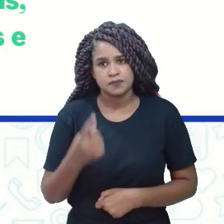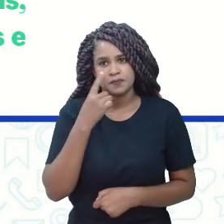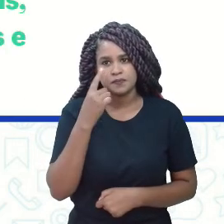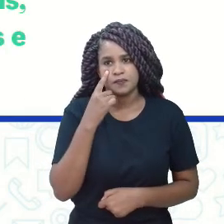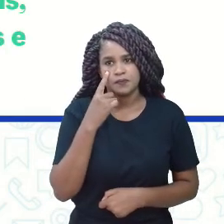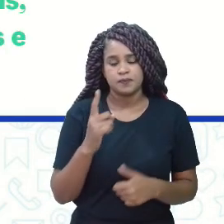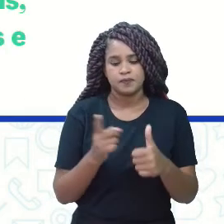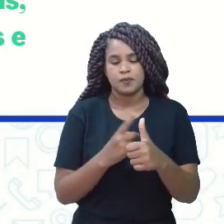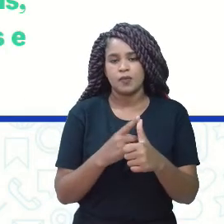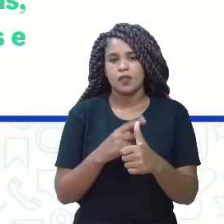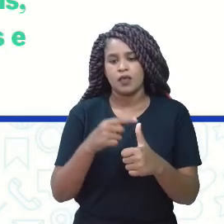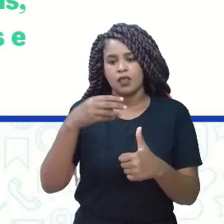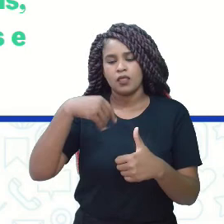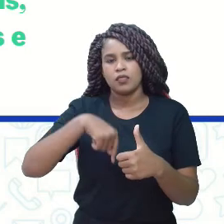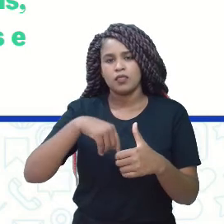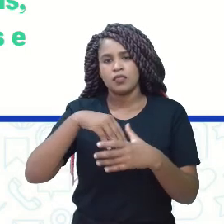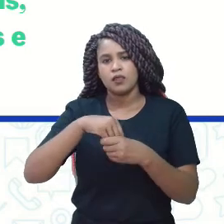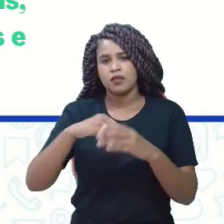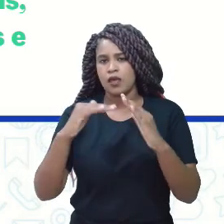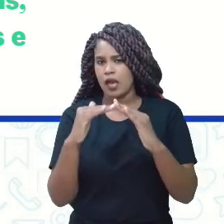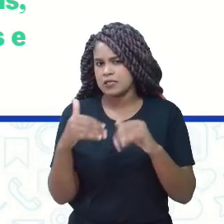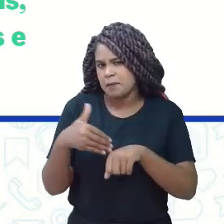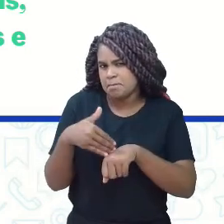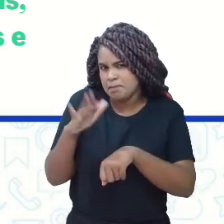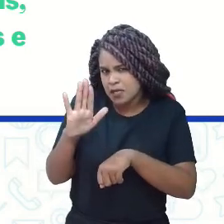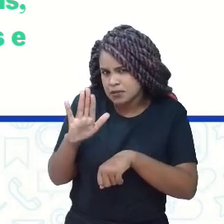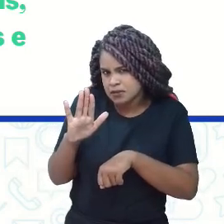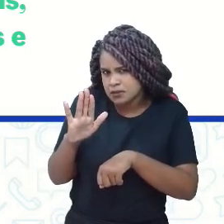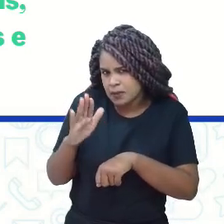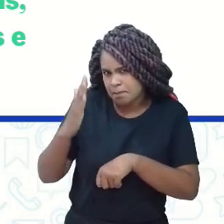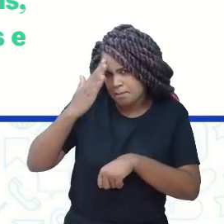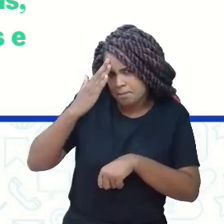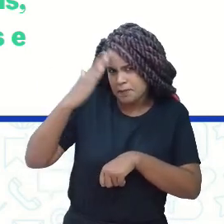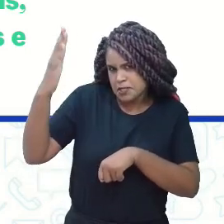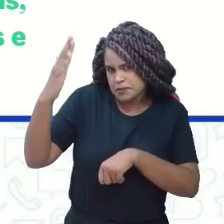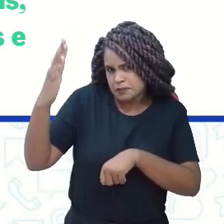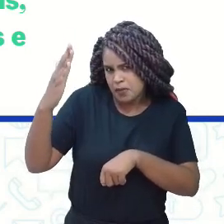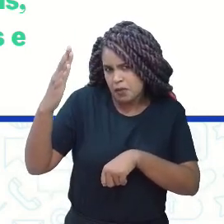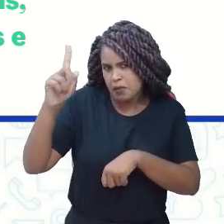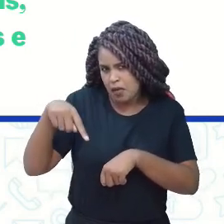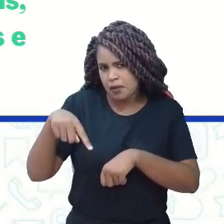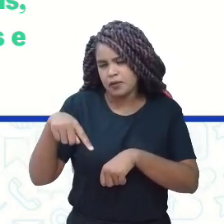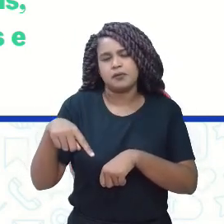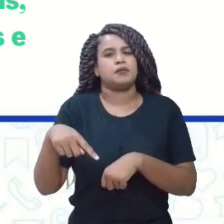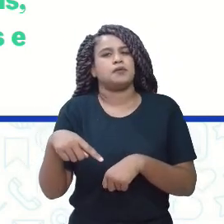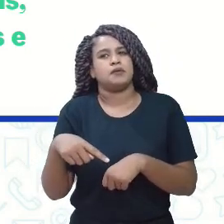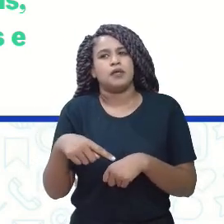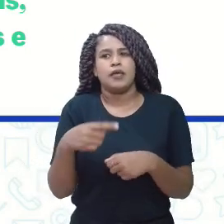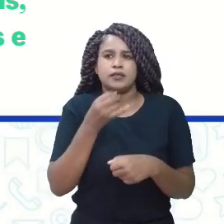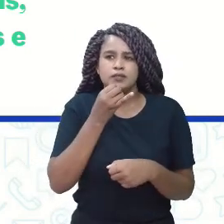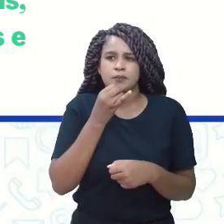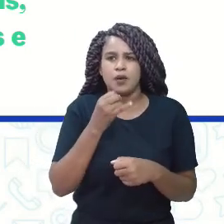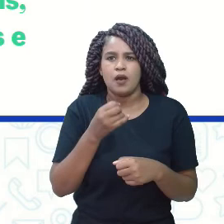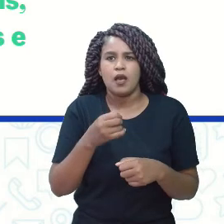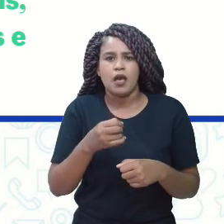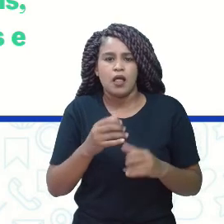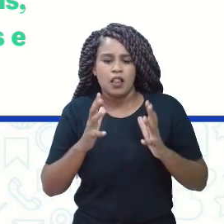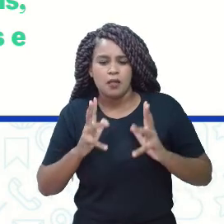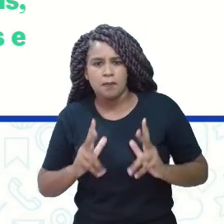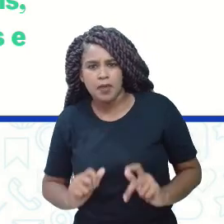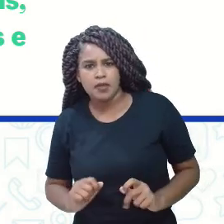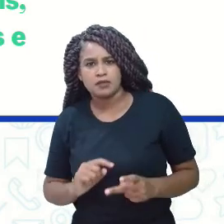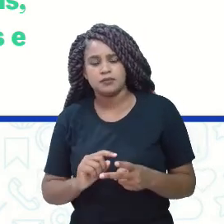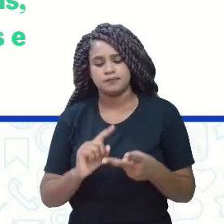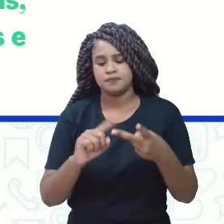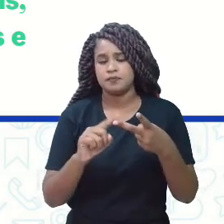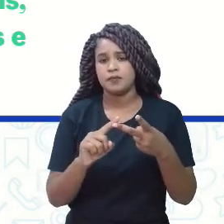uso doméstico, que é usada em maior quantidade, será pelas atividades cotidianas, como as limpezas e lazer.